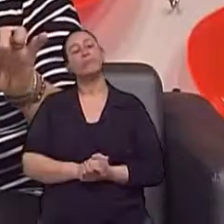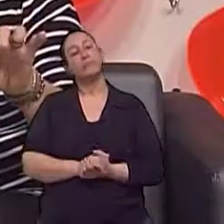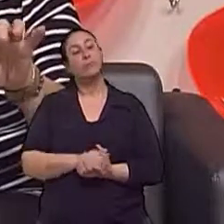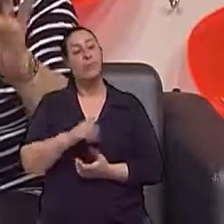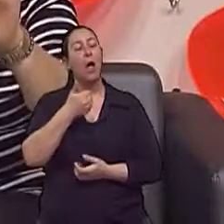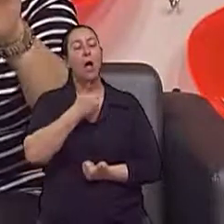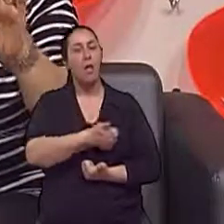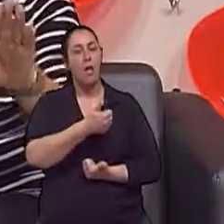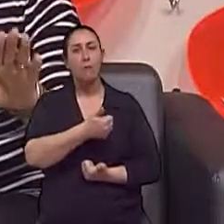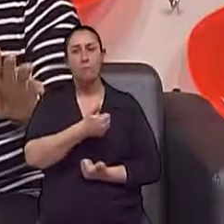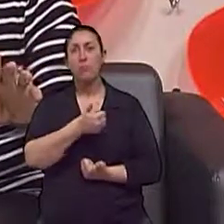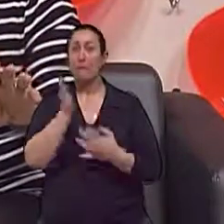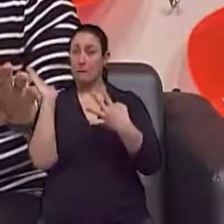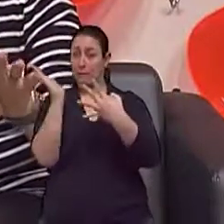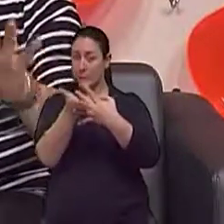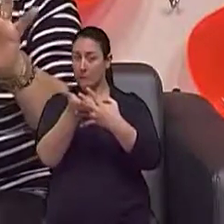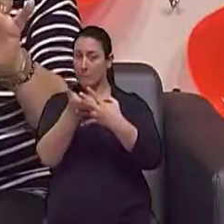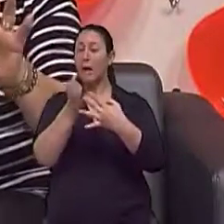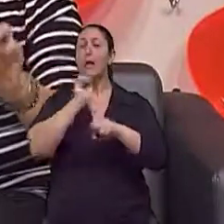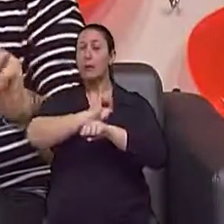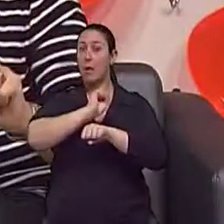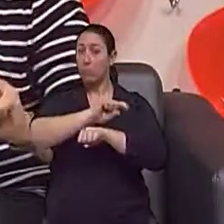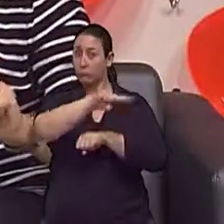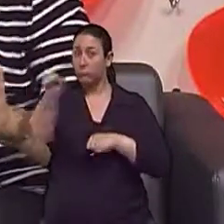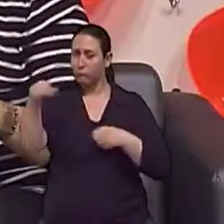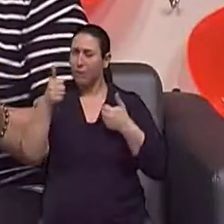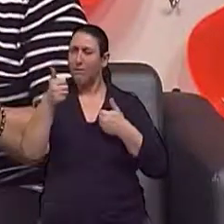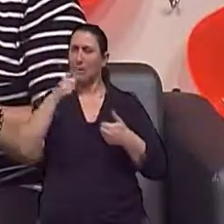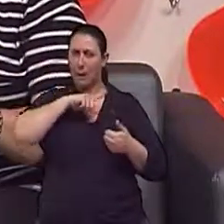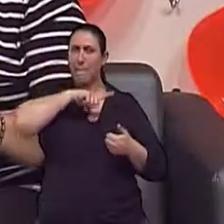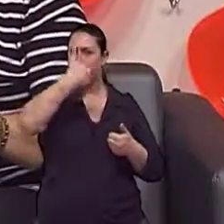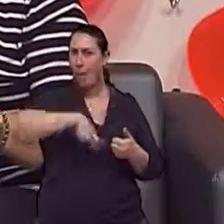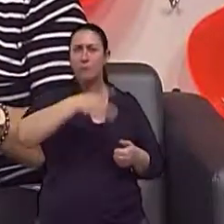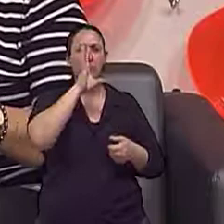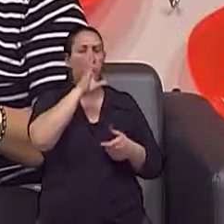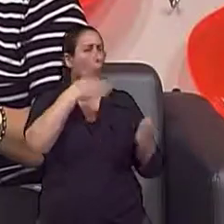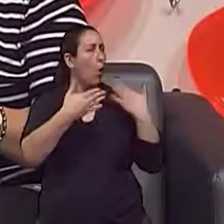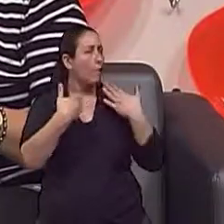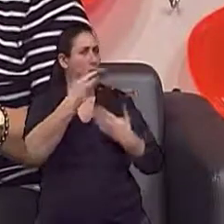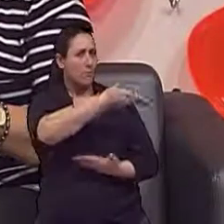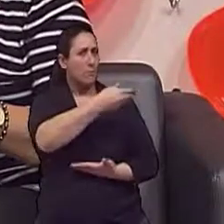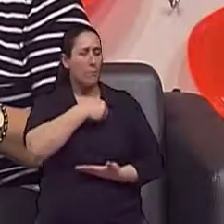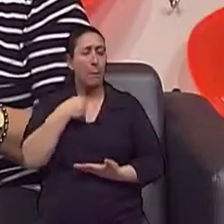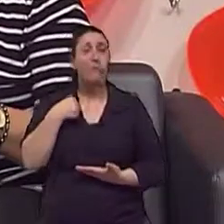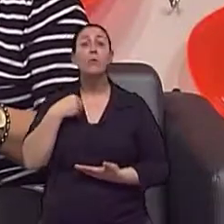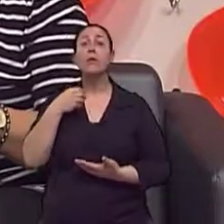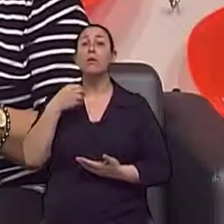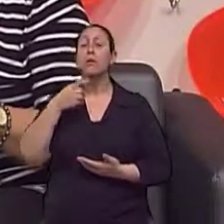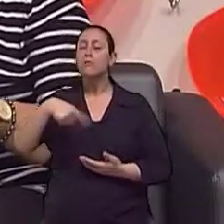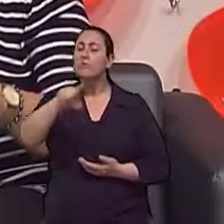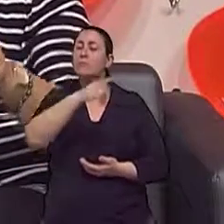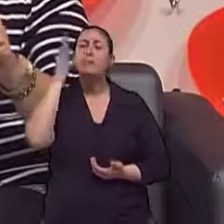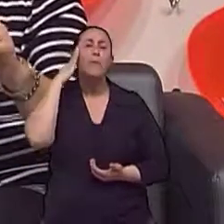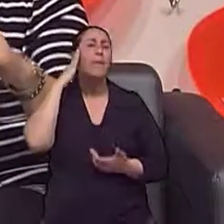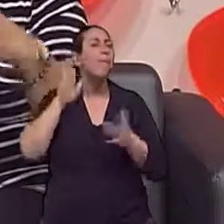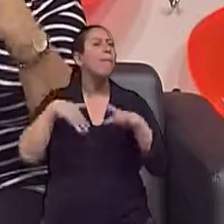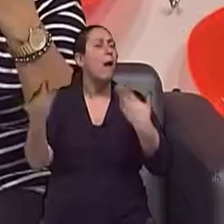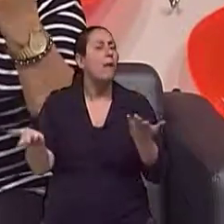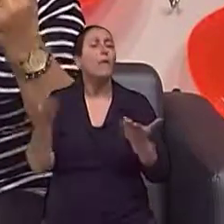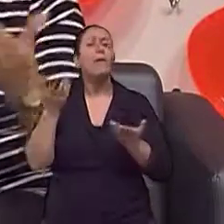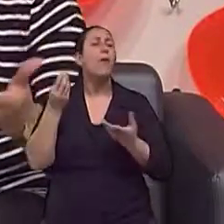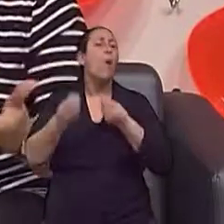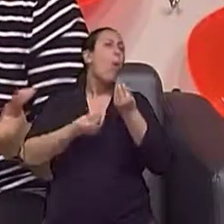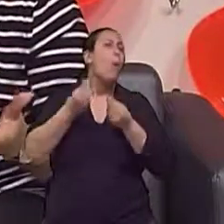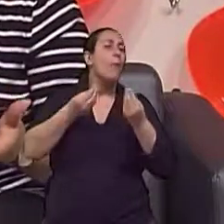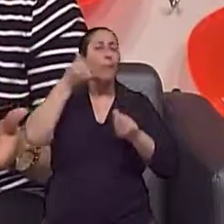nosso pequeno intervalo é só a metade do programa A gente tem a metade aqui para conversar com o Dr César e aí nós vamos saber se existe como